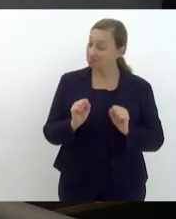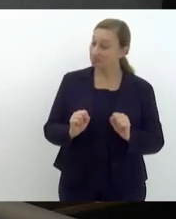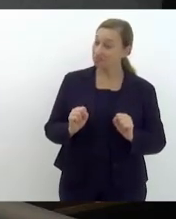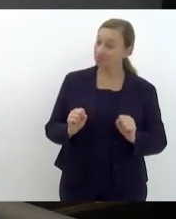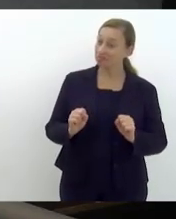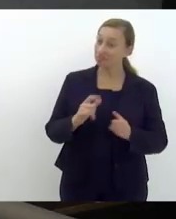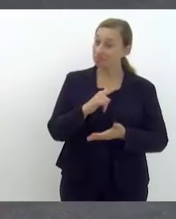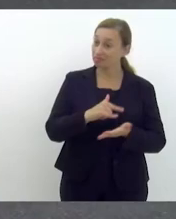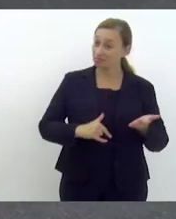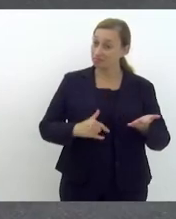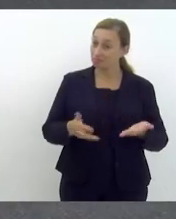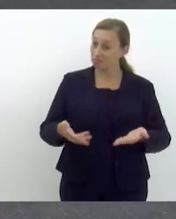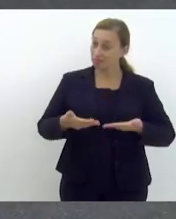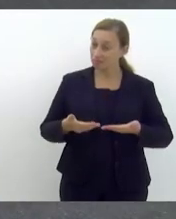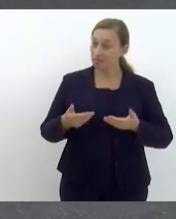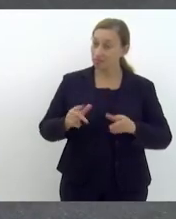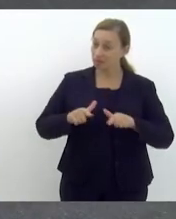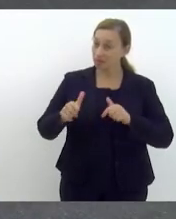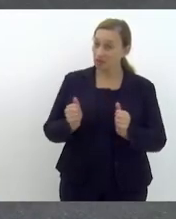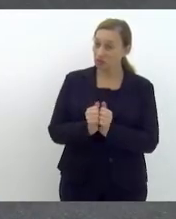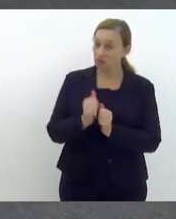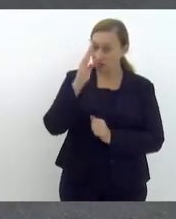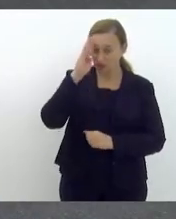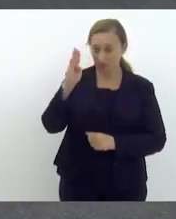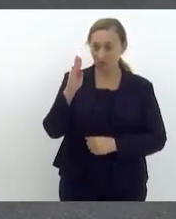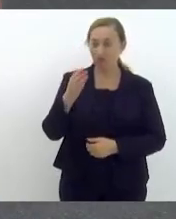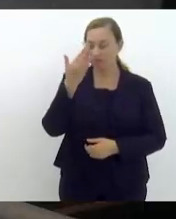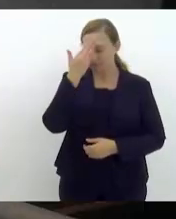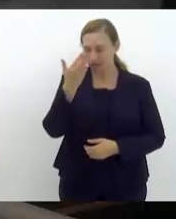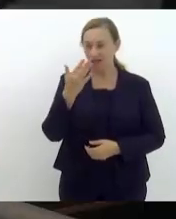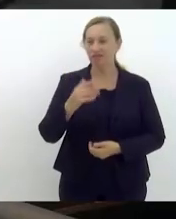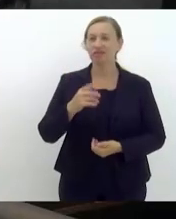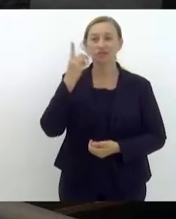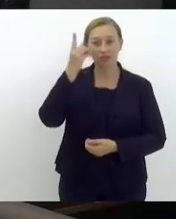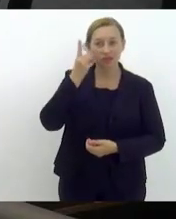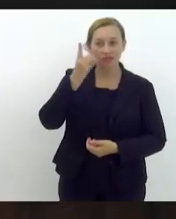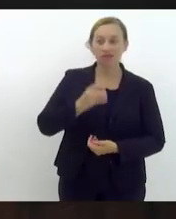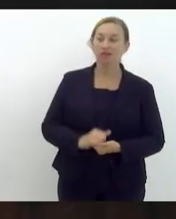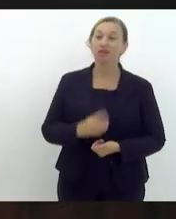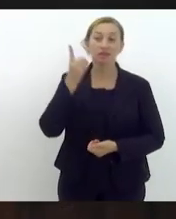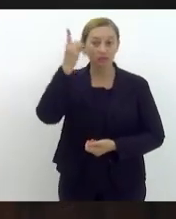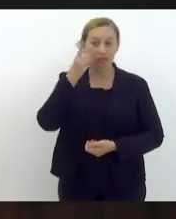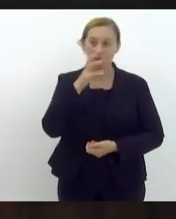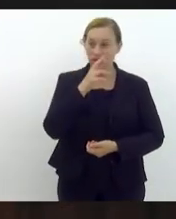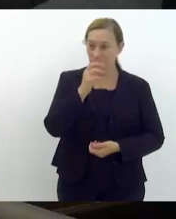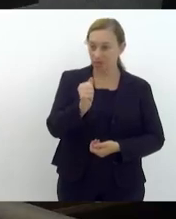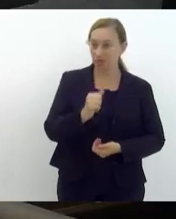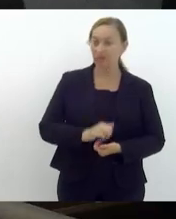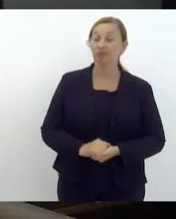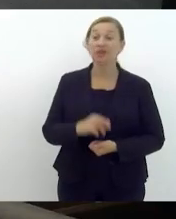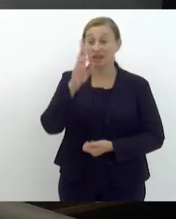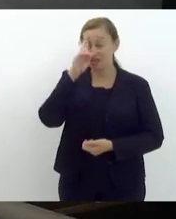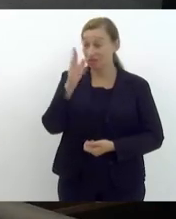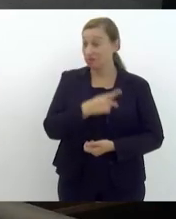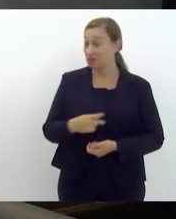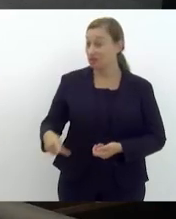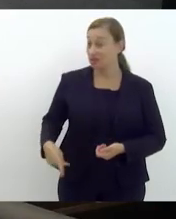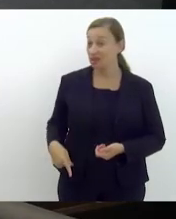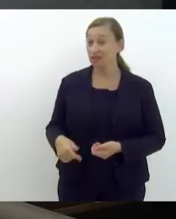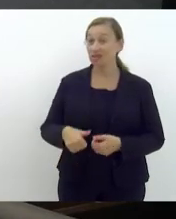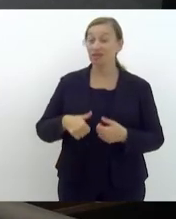passar os documentos para que a gente possa atuar junto vai ser fundamental Obrigado Deputado Rodrigo Amorim senhor presidente primeiro